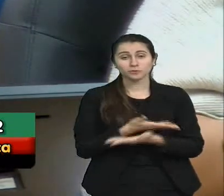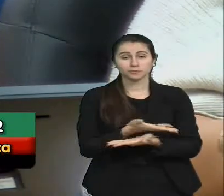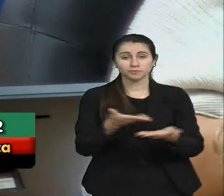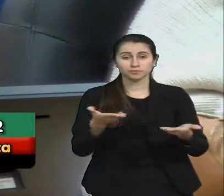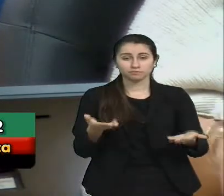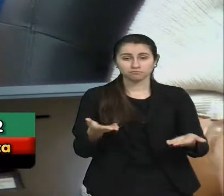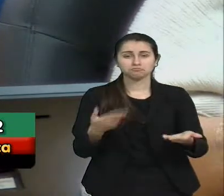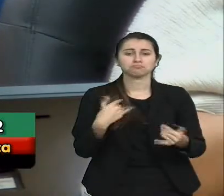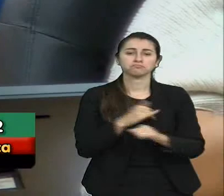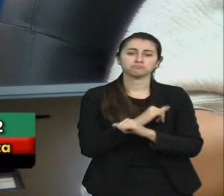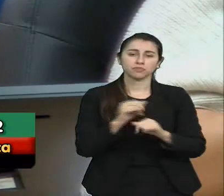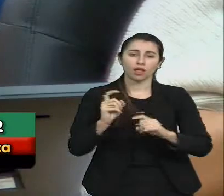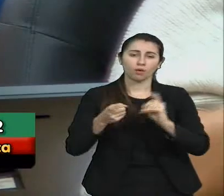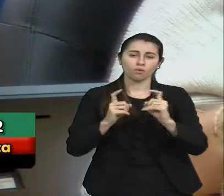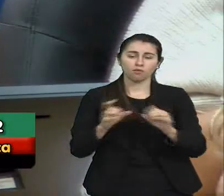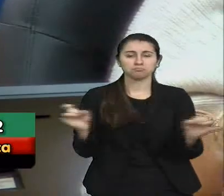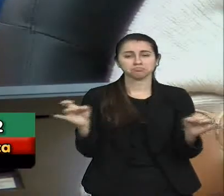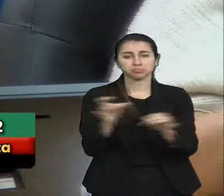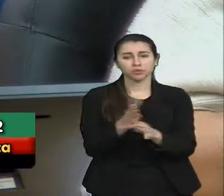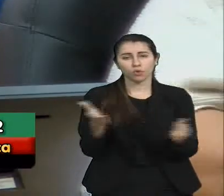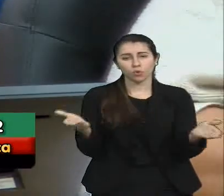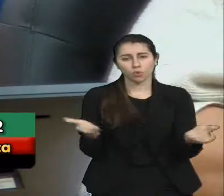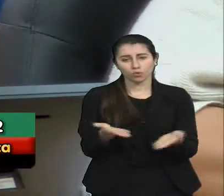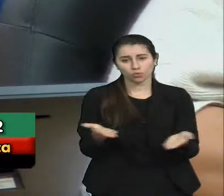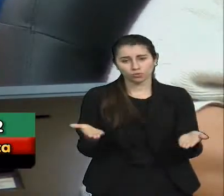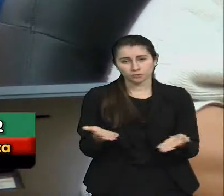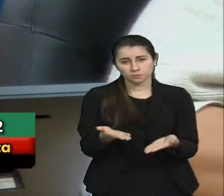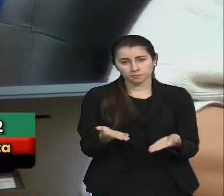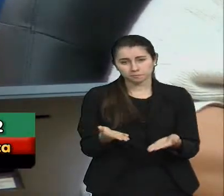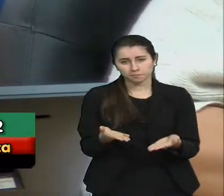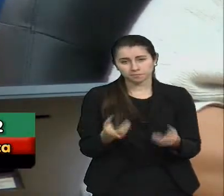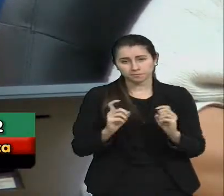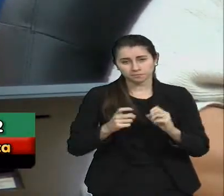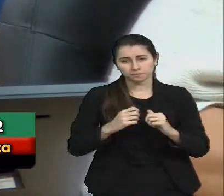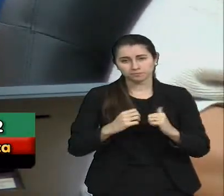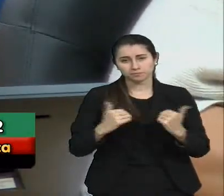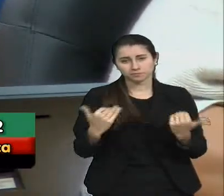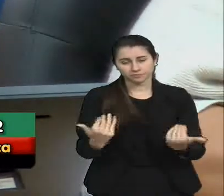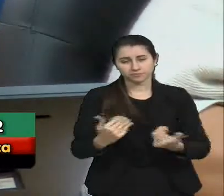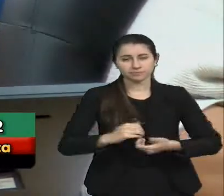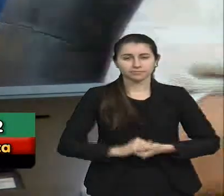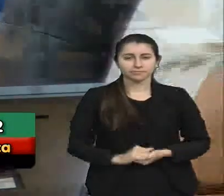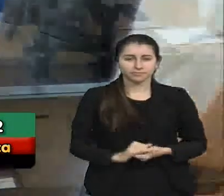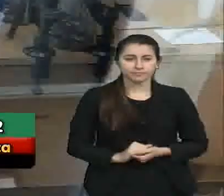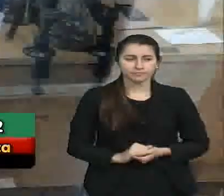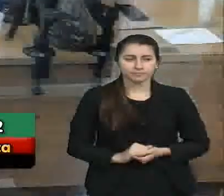e declaro encerrada a presente audiência pública.